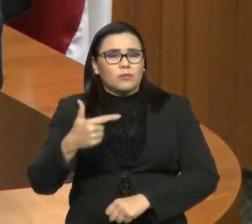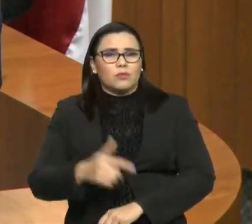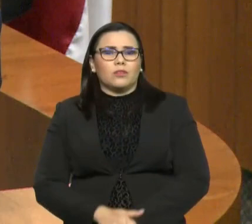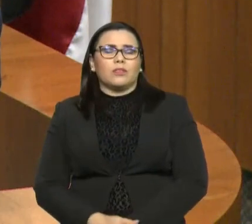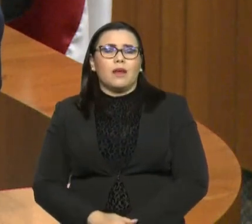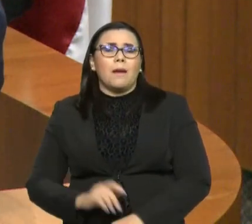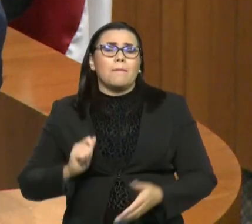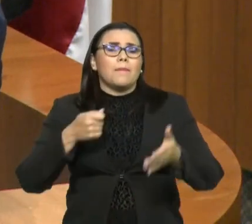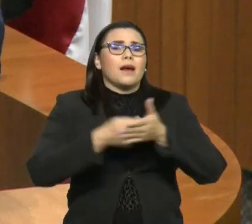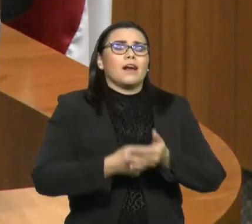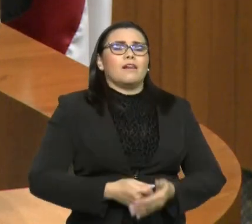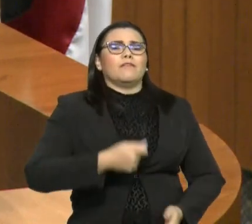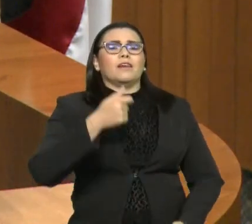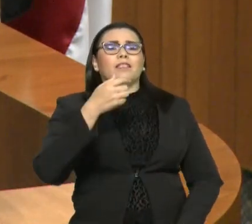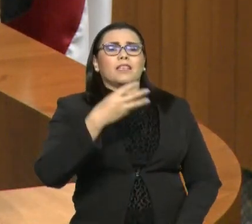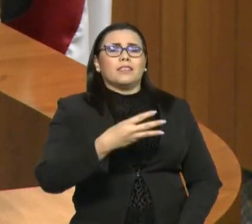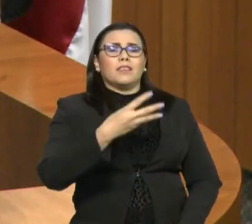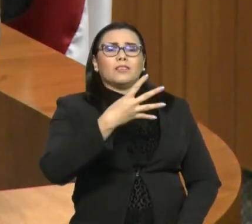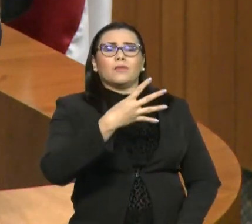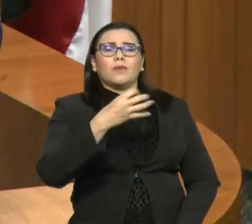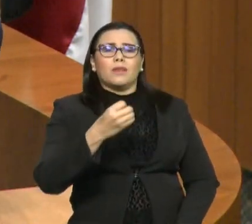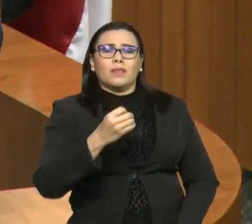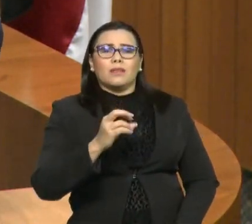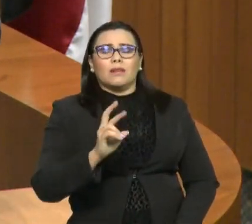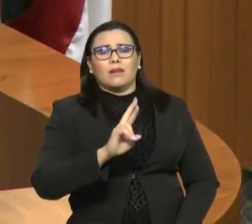R$ 340. Chegou-se até